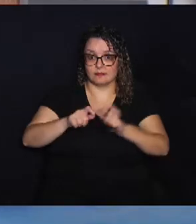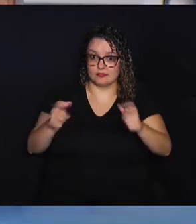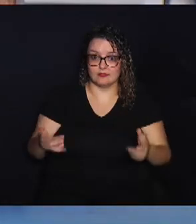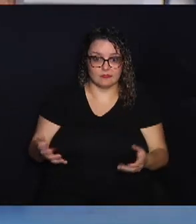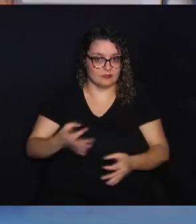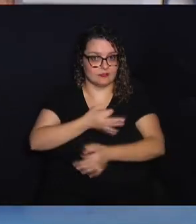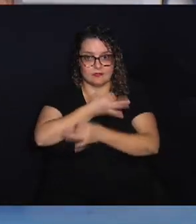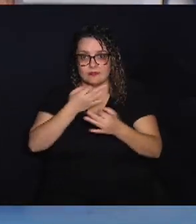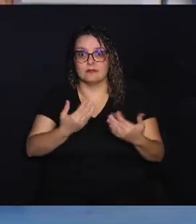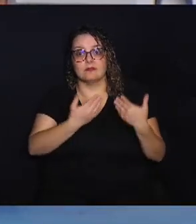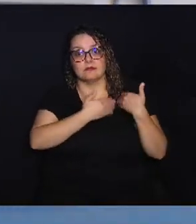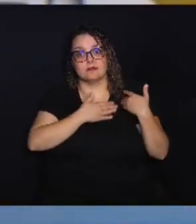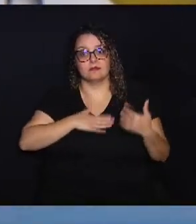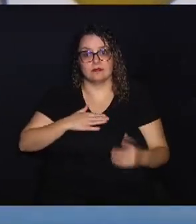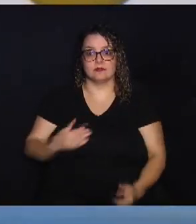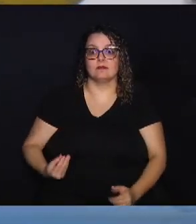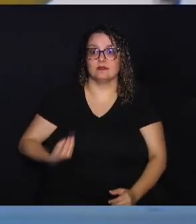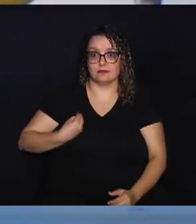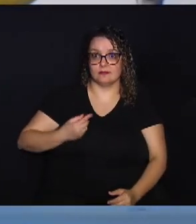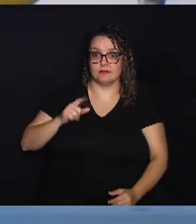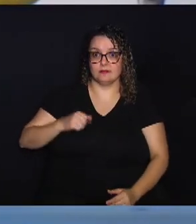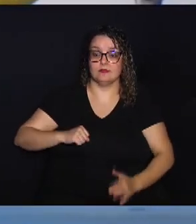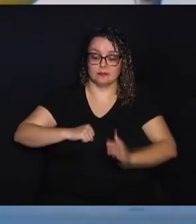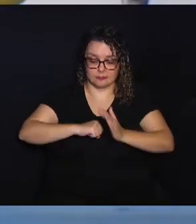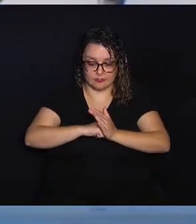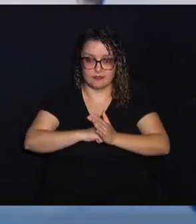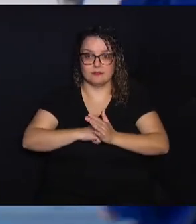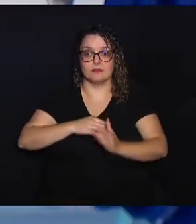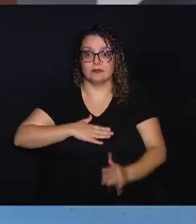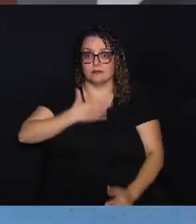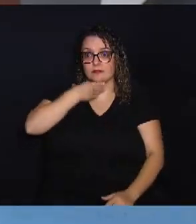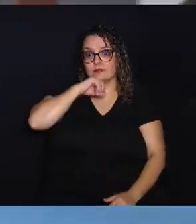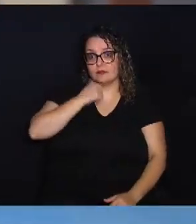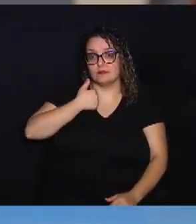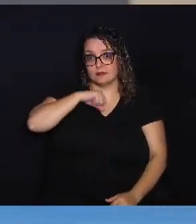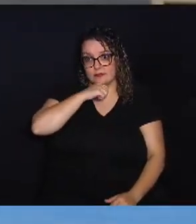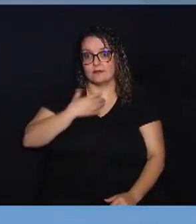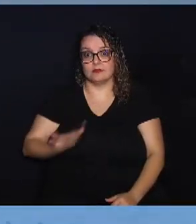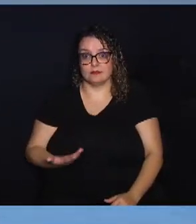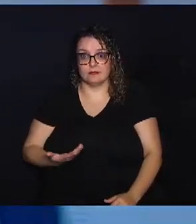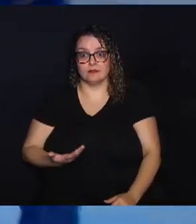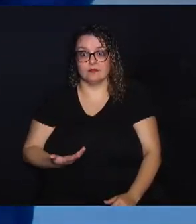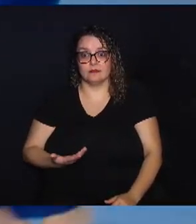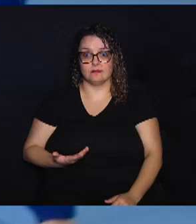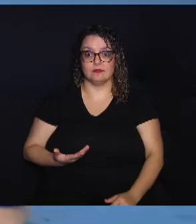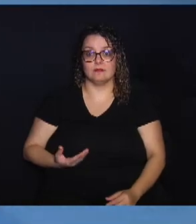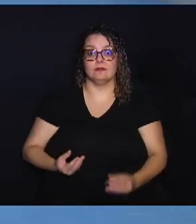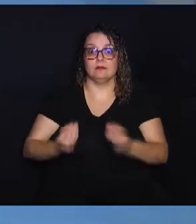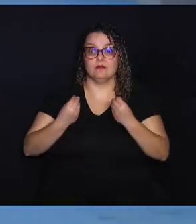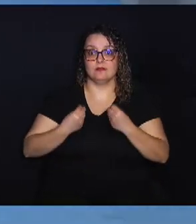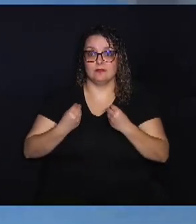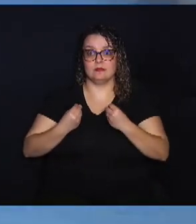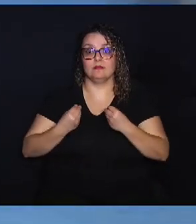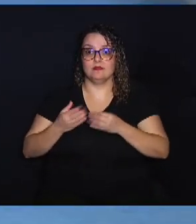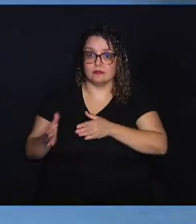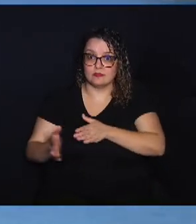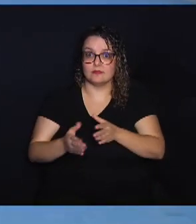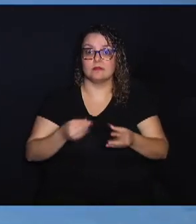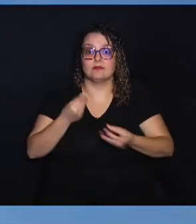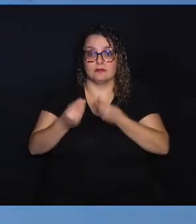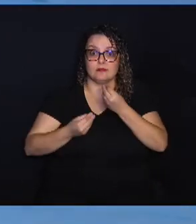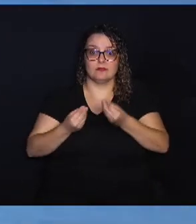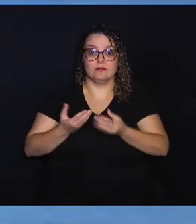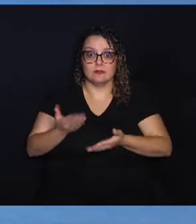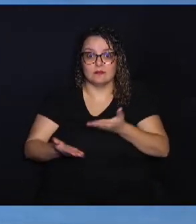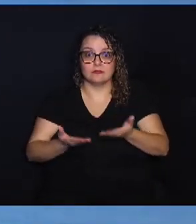extremamente responsáveis na minha vida, que uma delas é meu sensei, meu pai, minha mãe. E nisso me deu um segmento para como que eu posso lidar com as